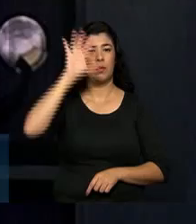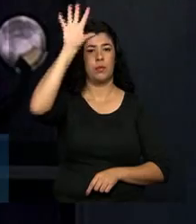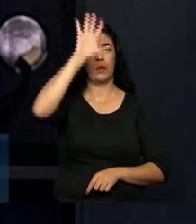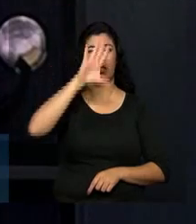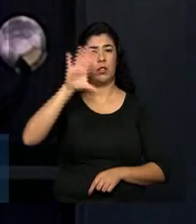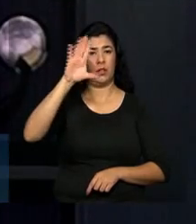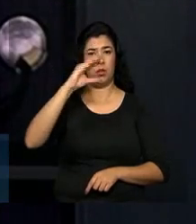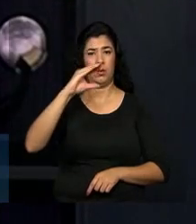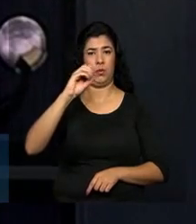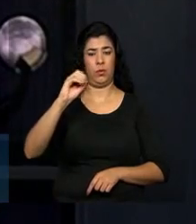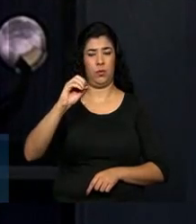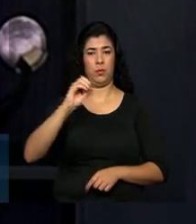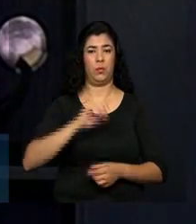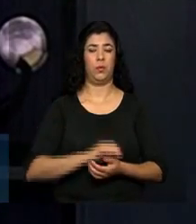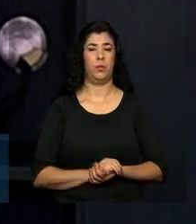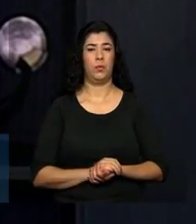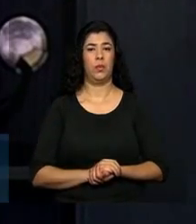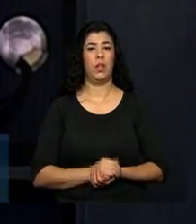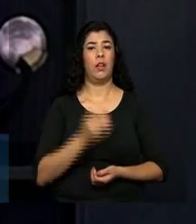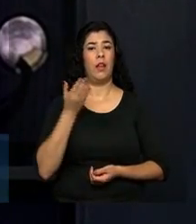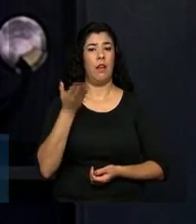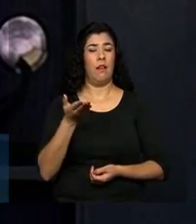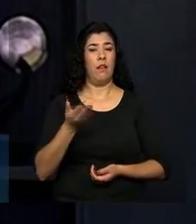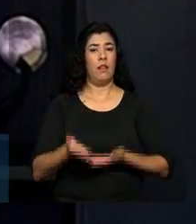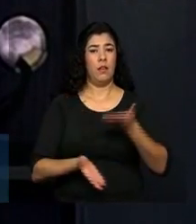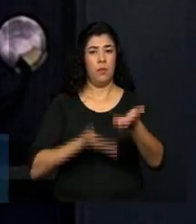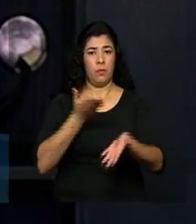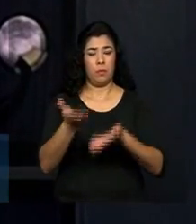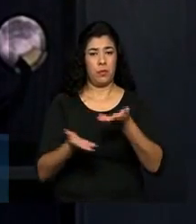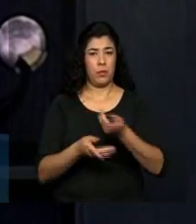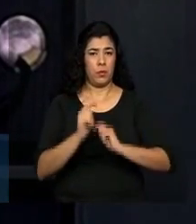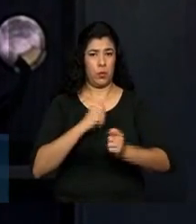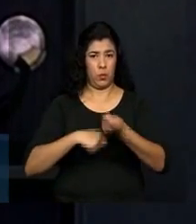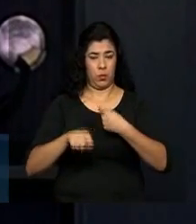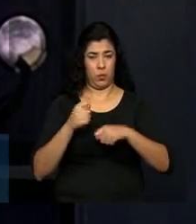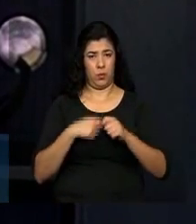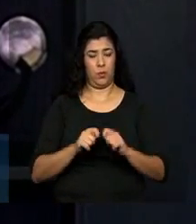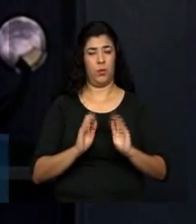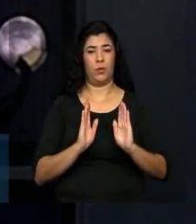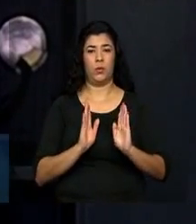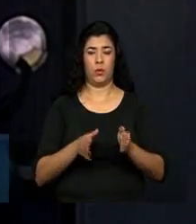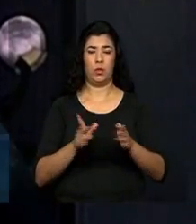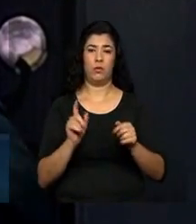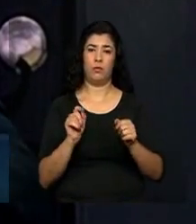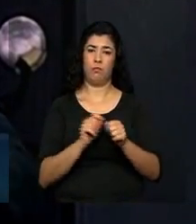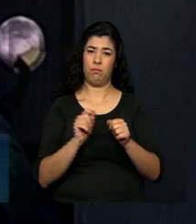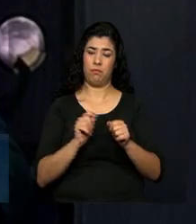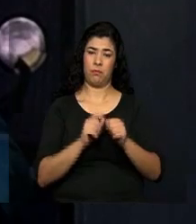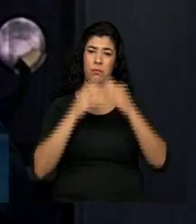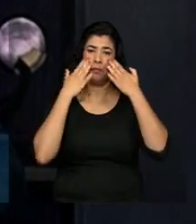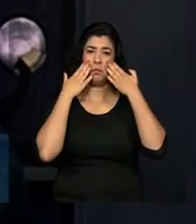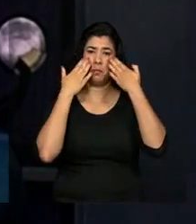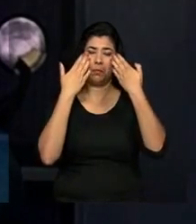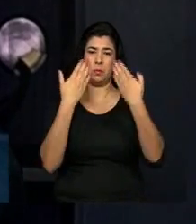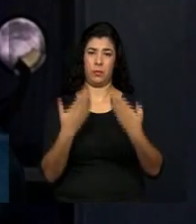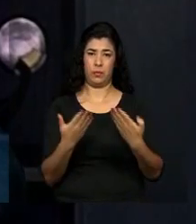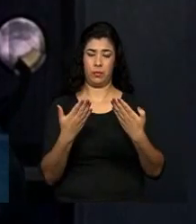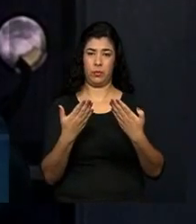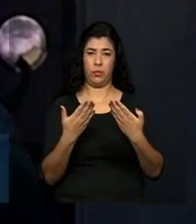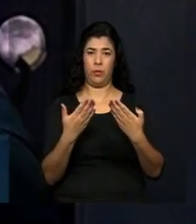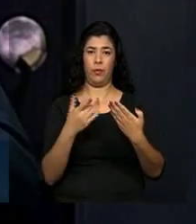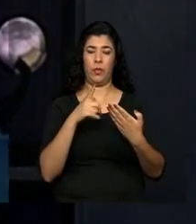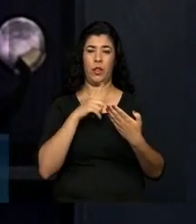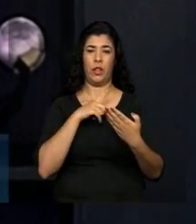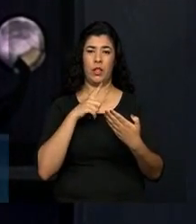centrooeste Eh esses investimentos eles eu vou apresentar aqui eles montam